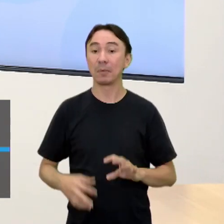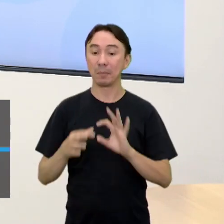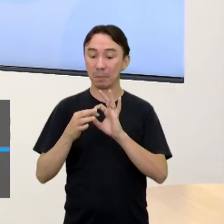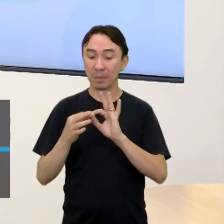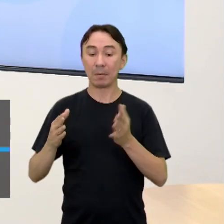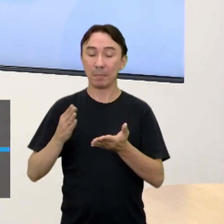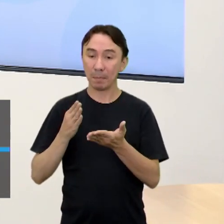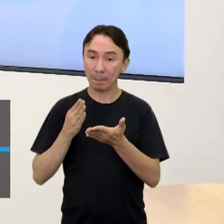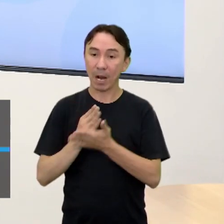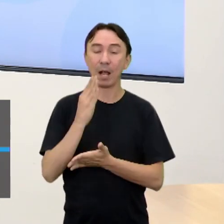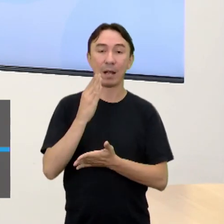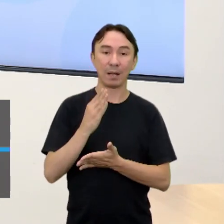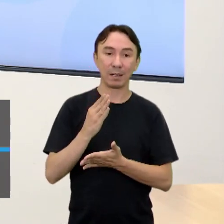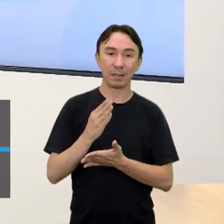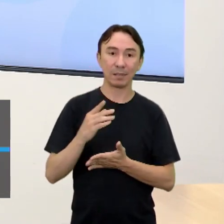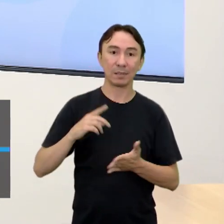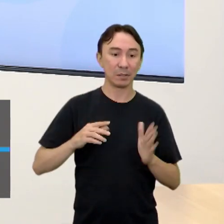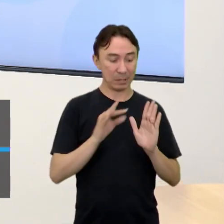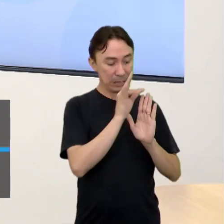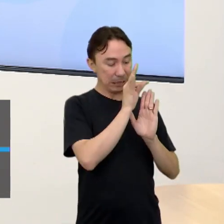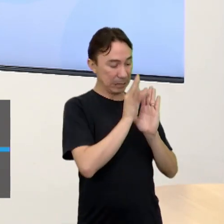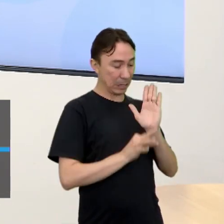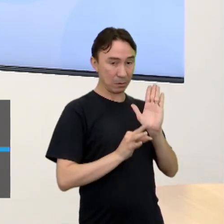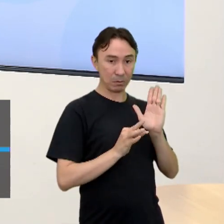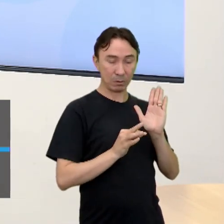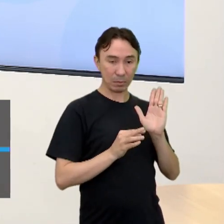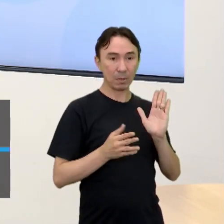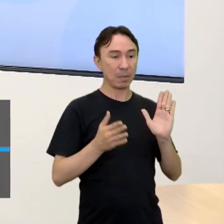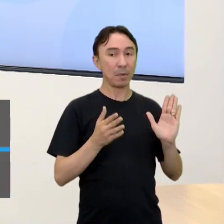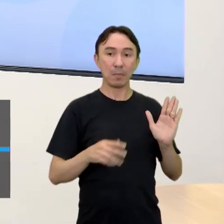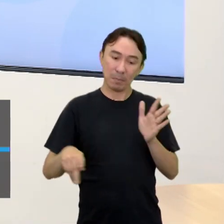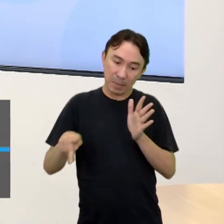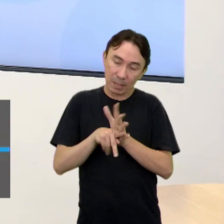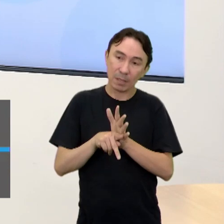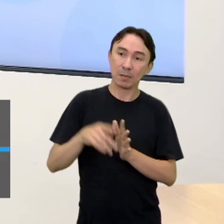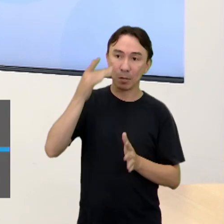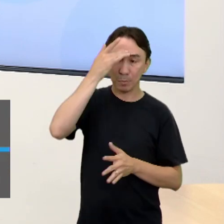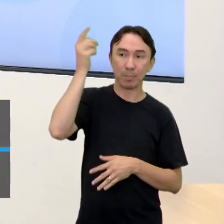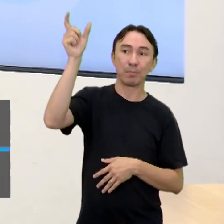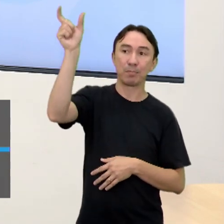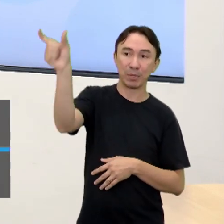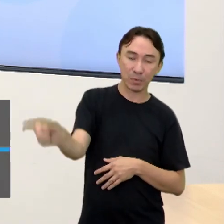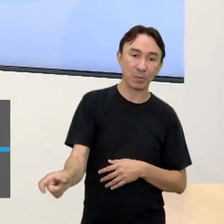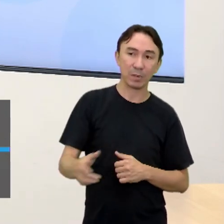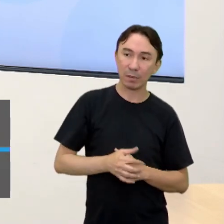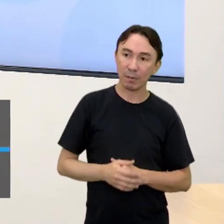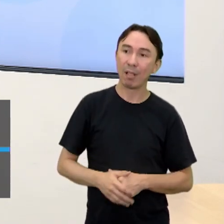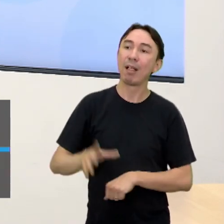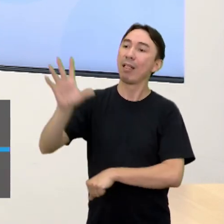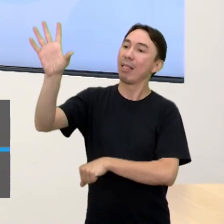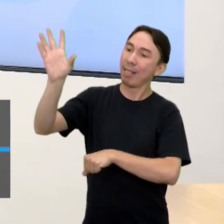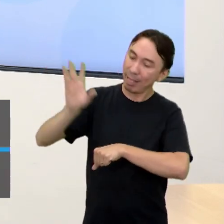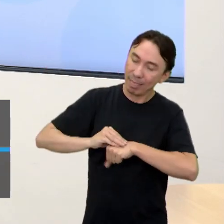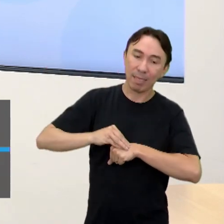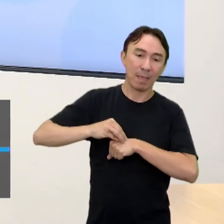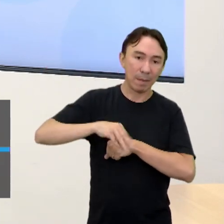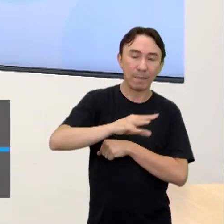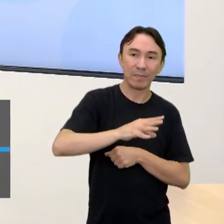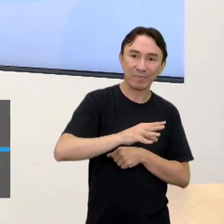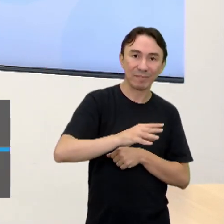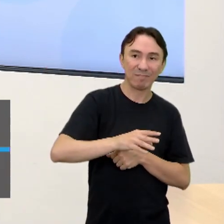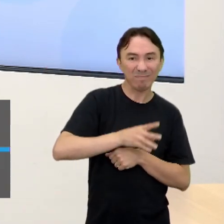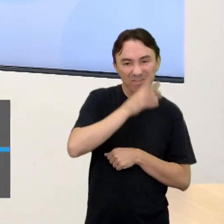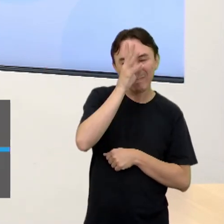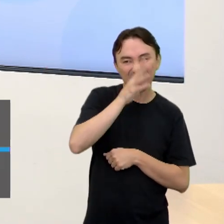ele é propriedade de alguém. Tá bom? É propriedade. E eu não posso utilizar a propriedade de alguém, porque o nome disso é plágio.